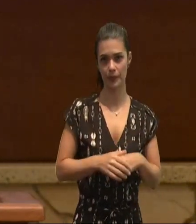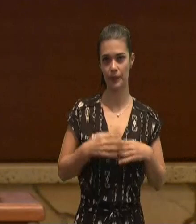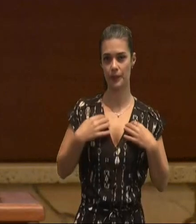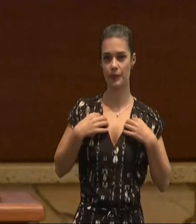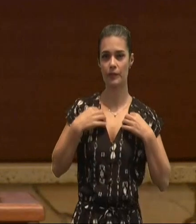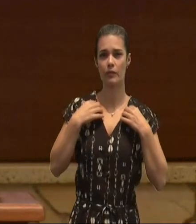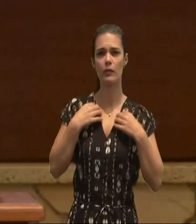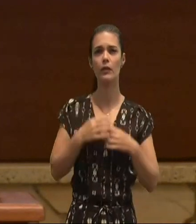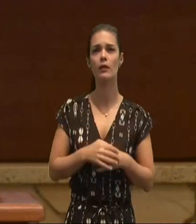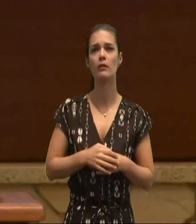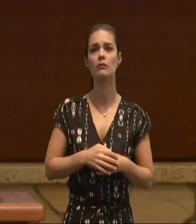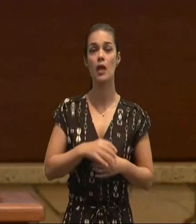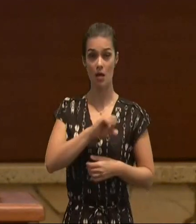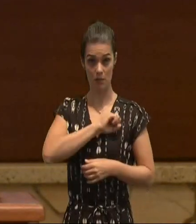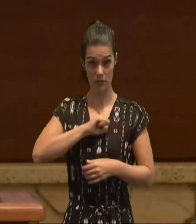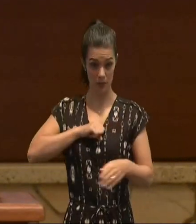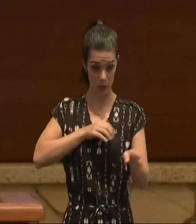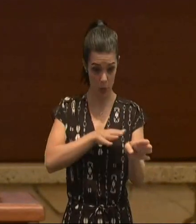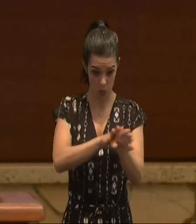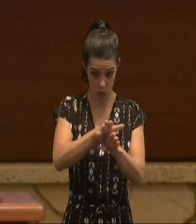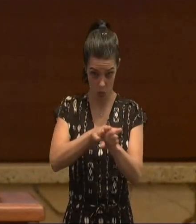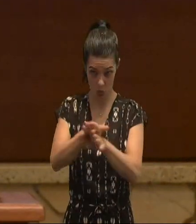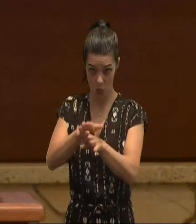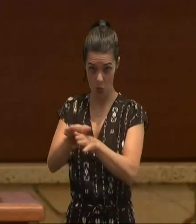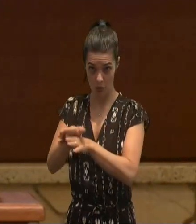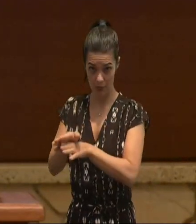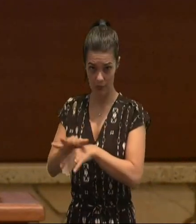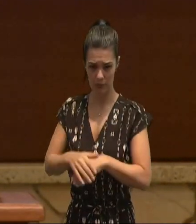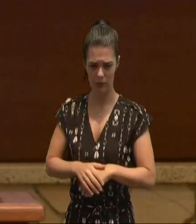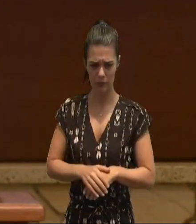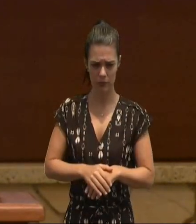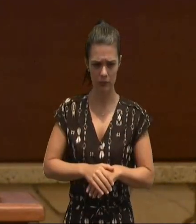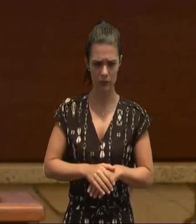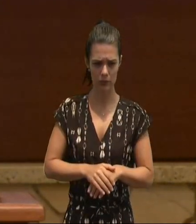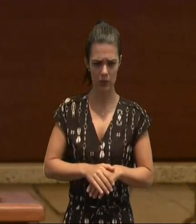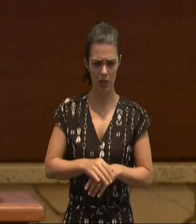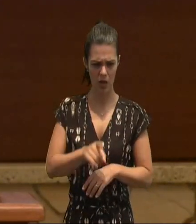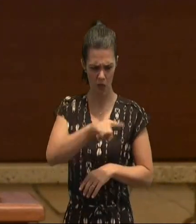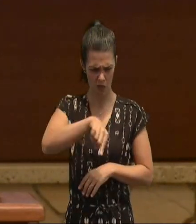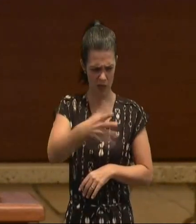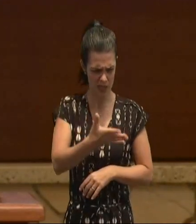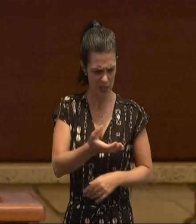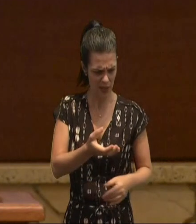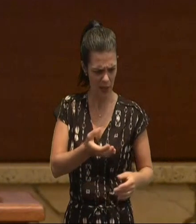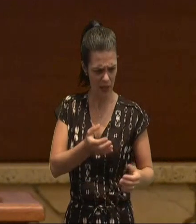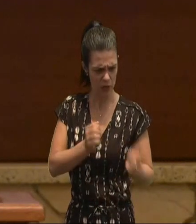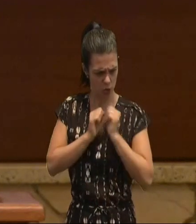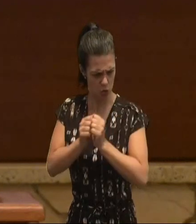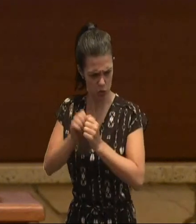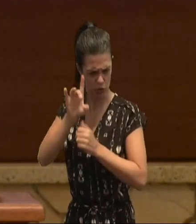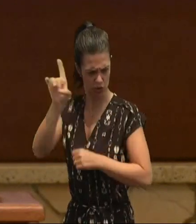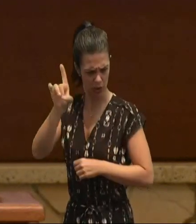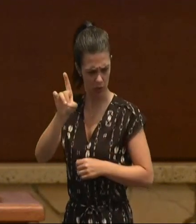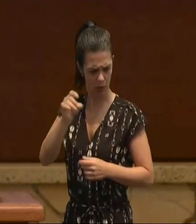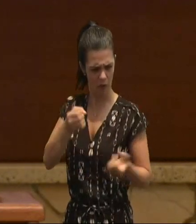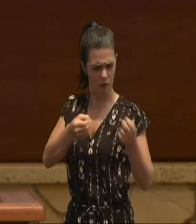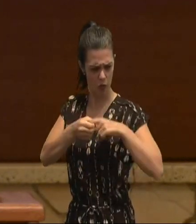3, então Samuel disse ao povo: se de fato vocês desejam voltar ao Senhor de todo o